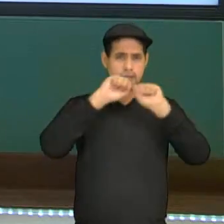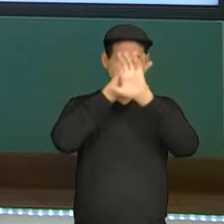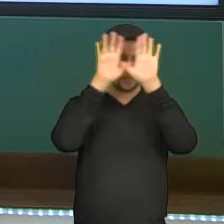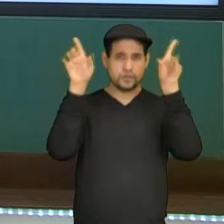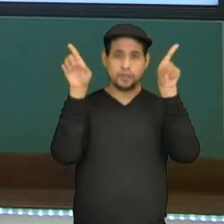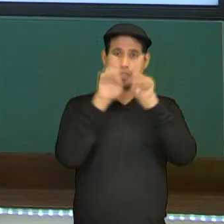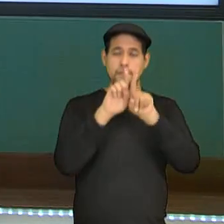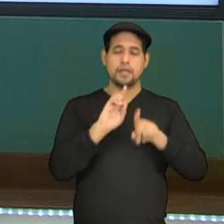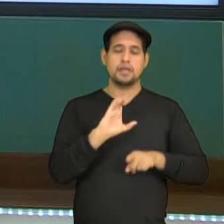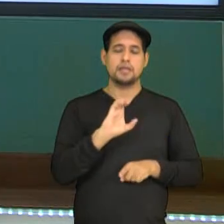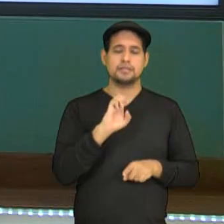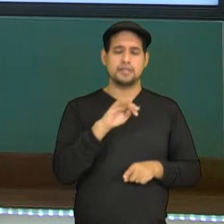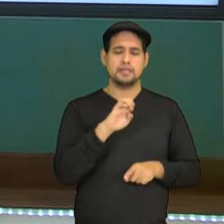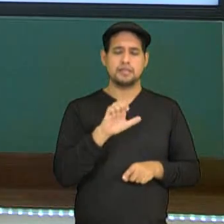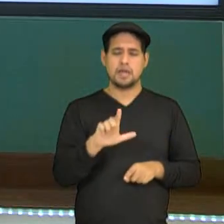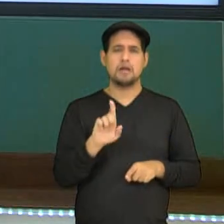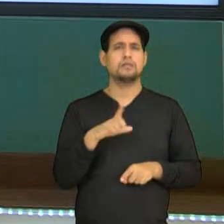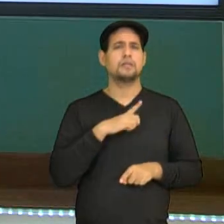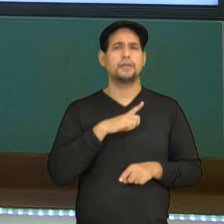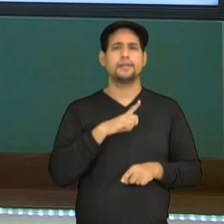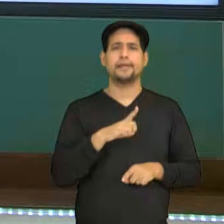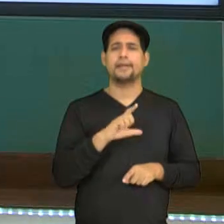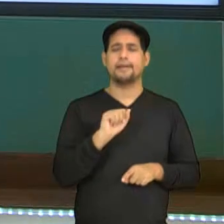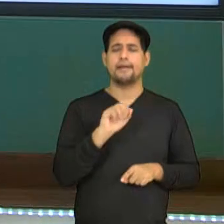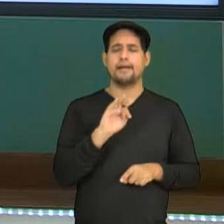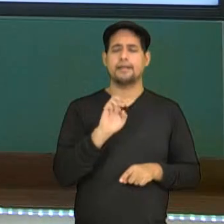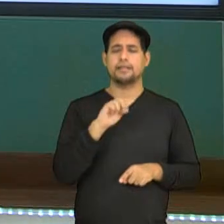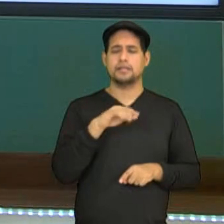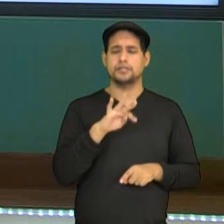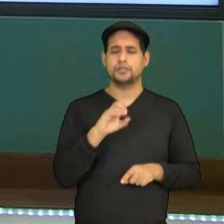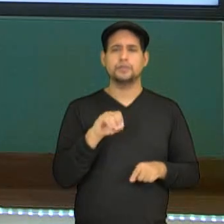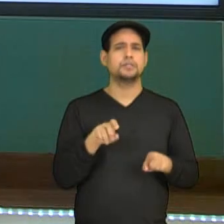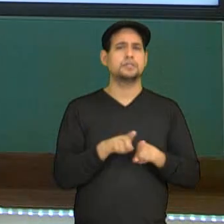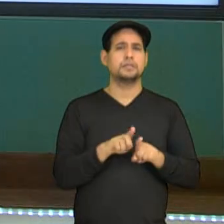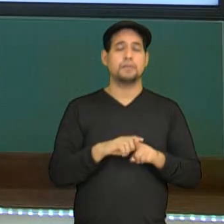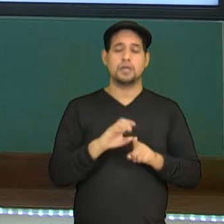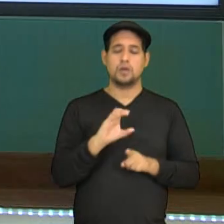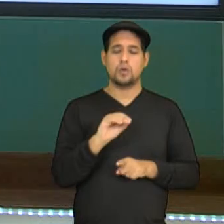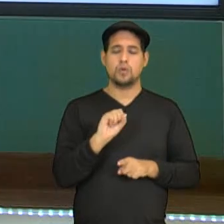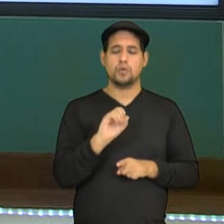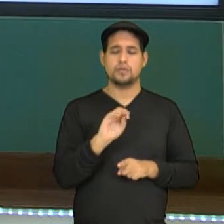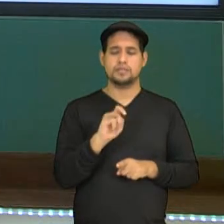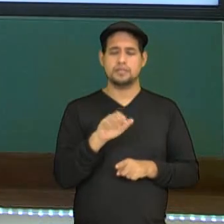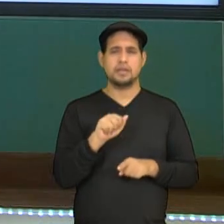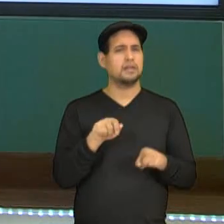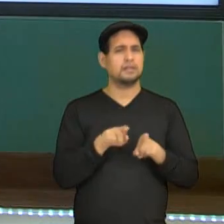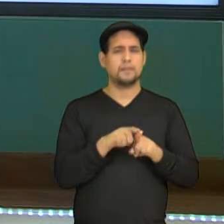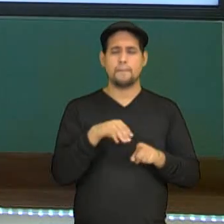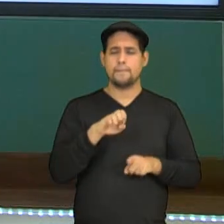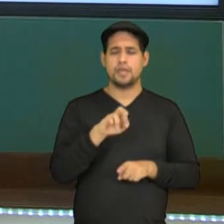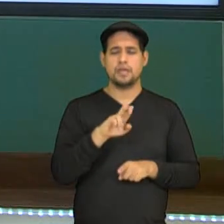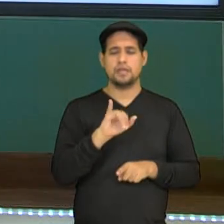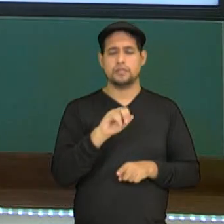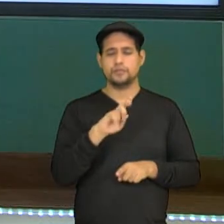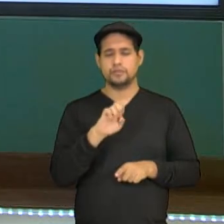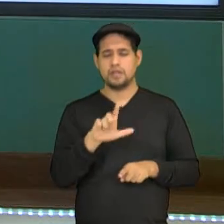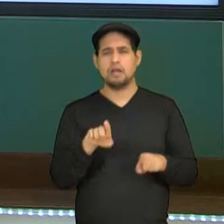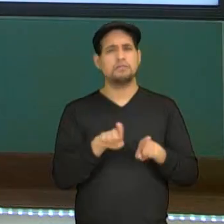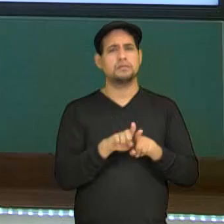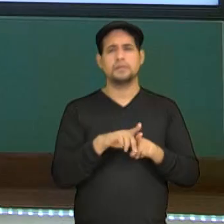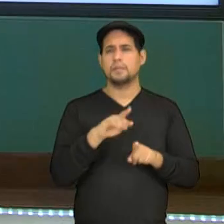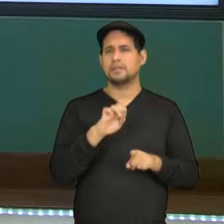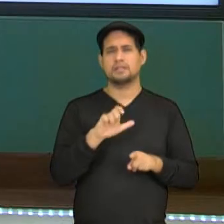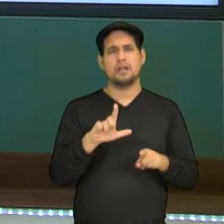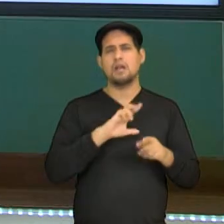o Planalto Central, nós vamos ter o Planalto Atlântico, a planície costeira, Planalto Meridional, planície do